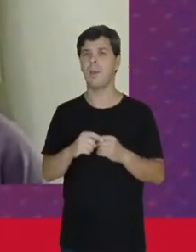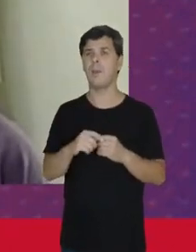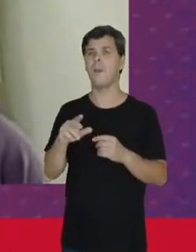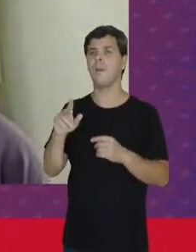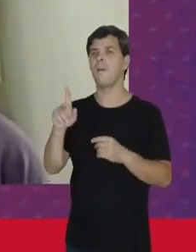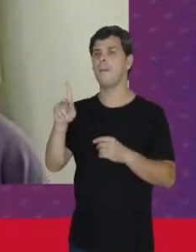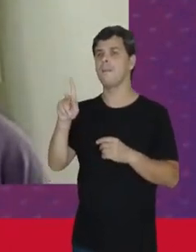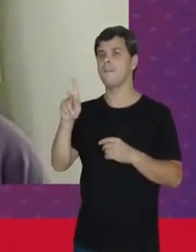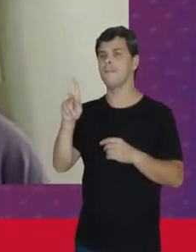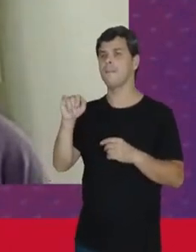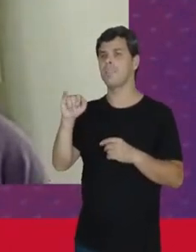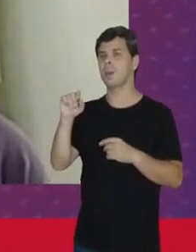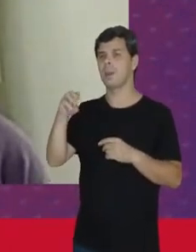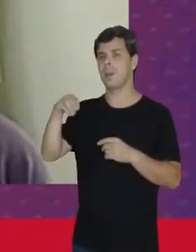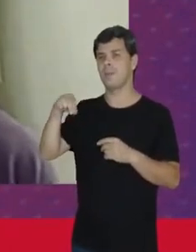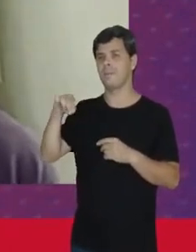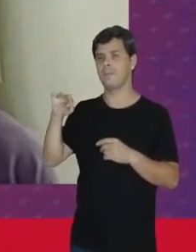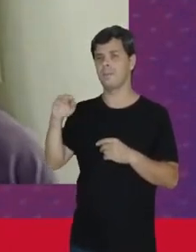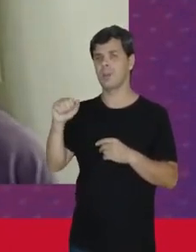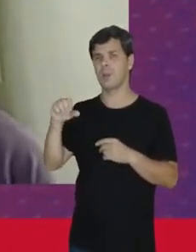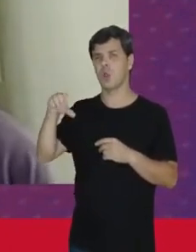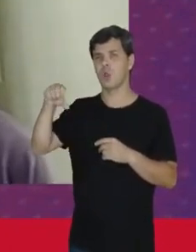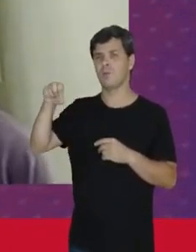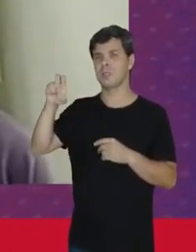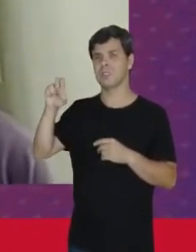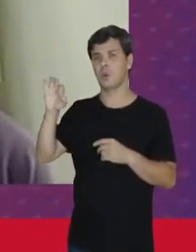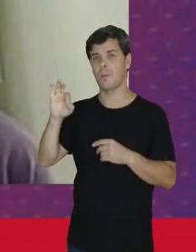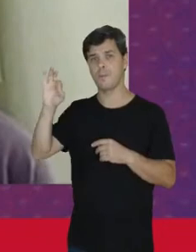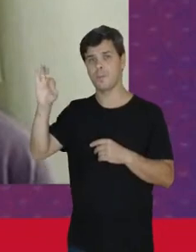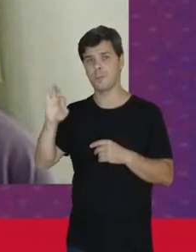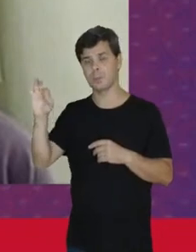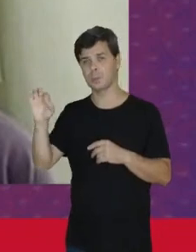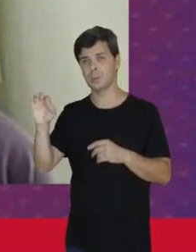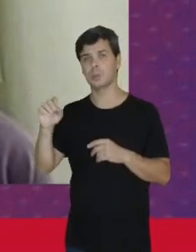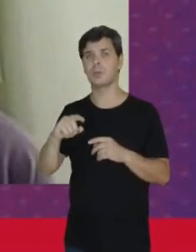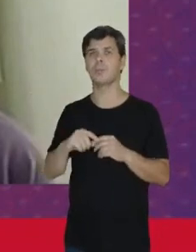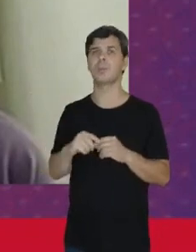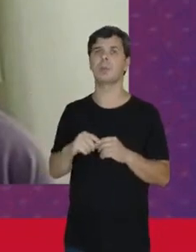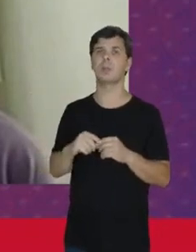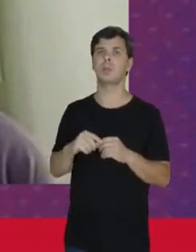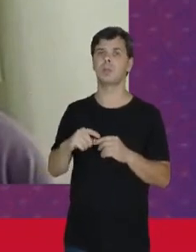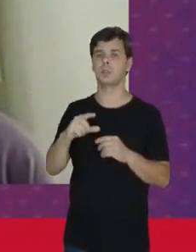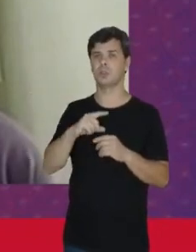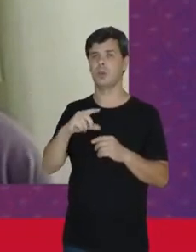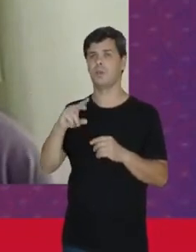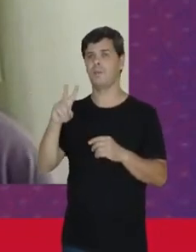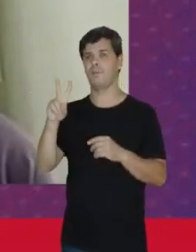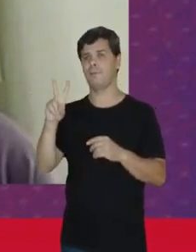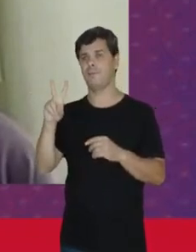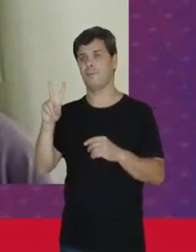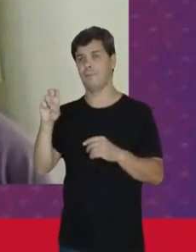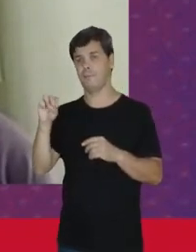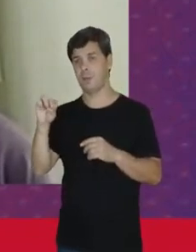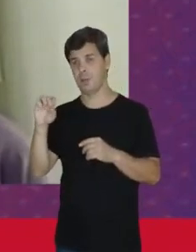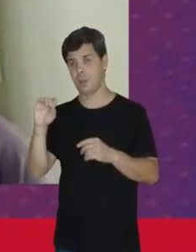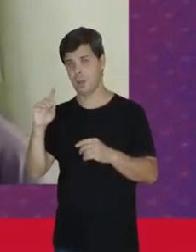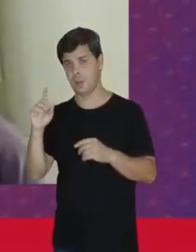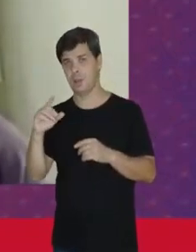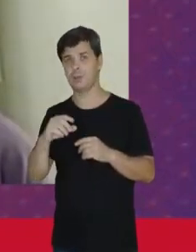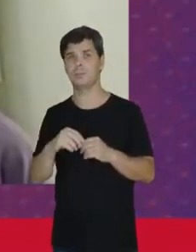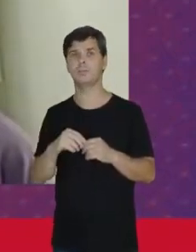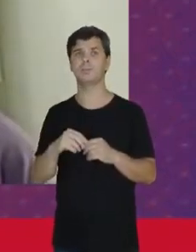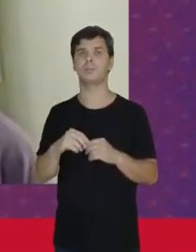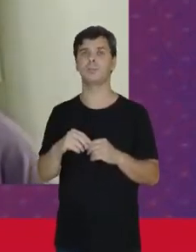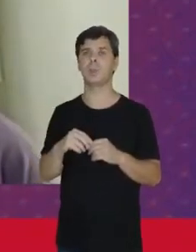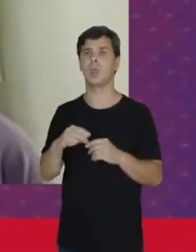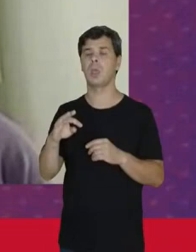nessa listagem é o pimentão, né, com 95% das amostragens com alta presença, né, de